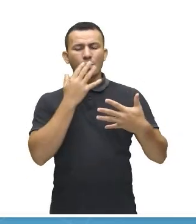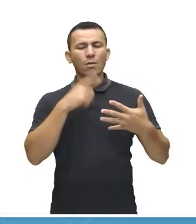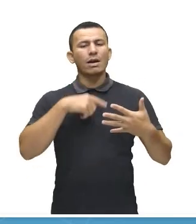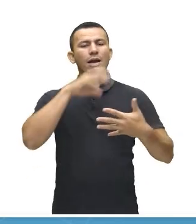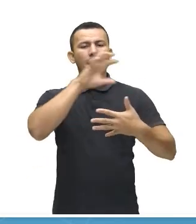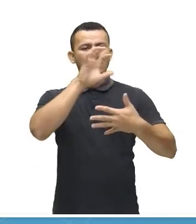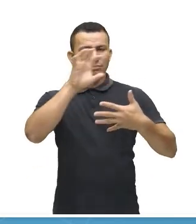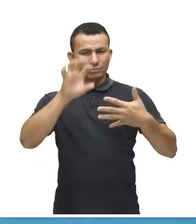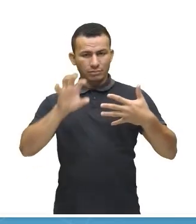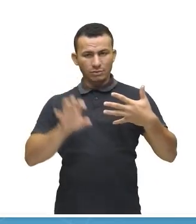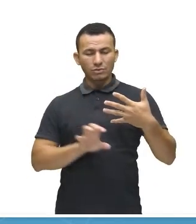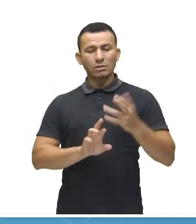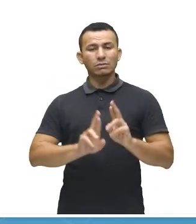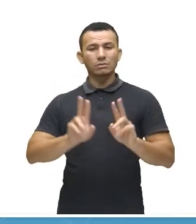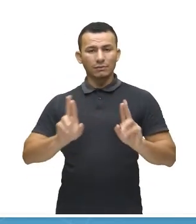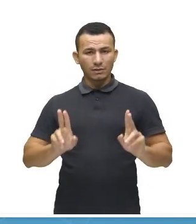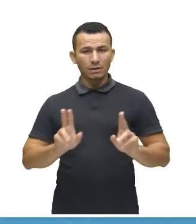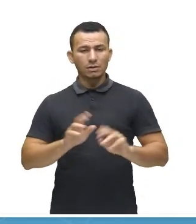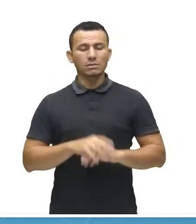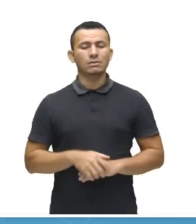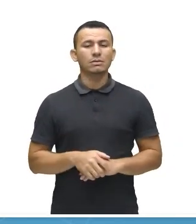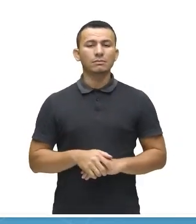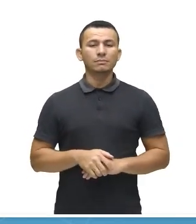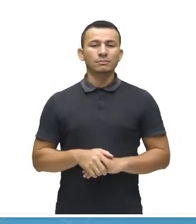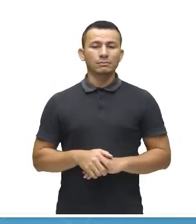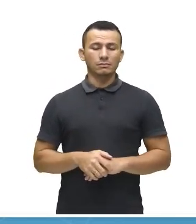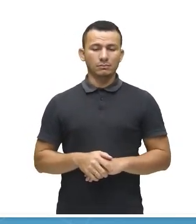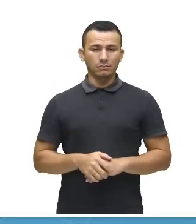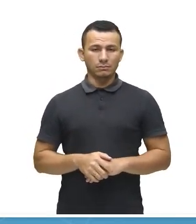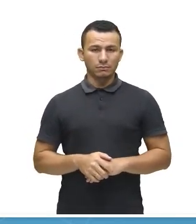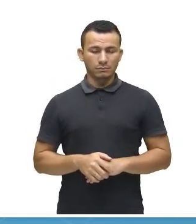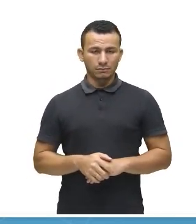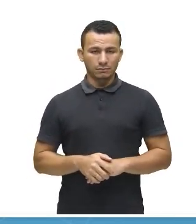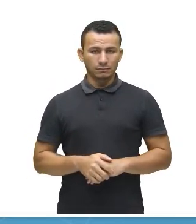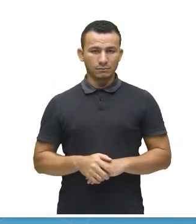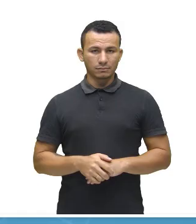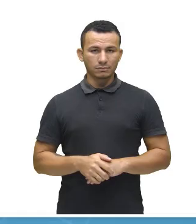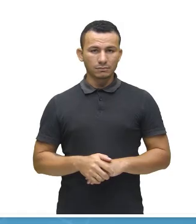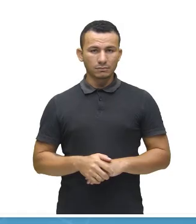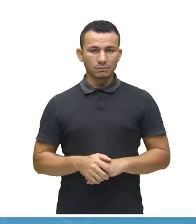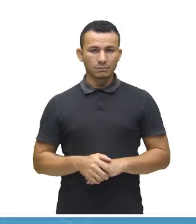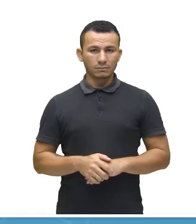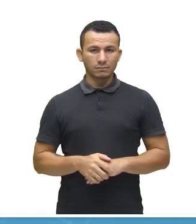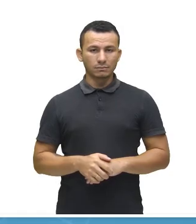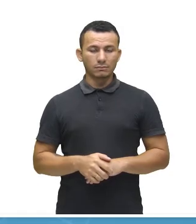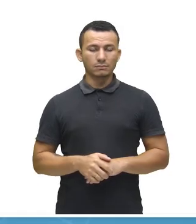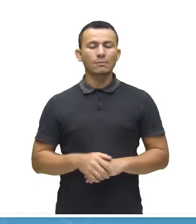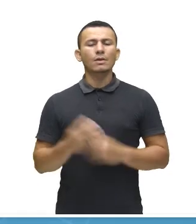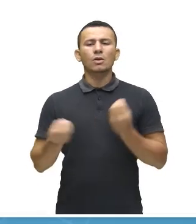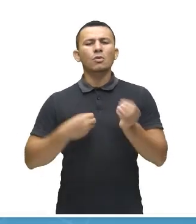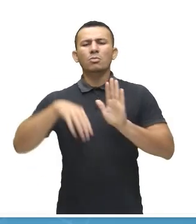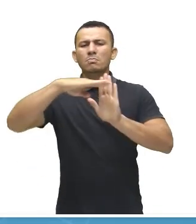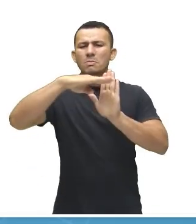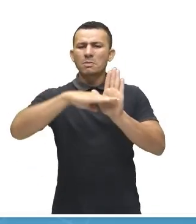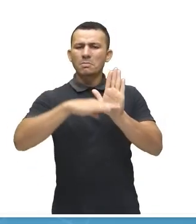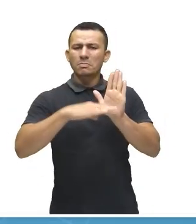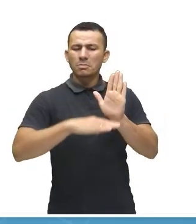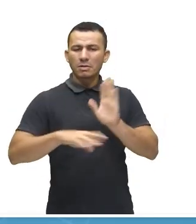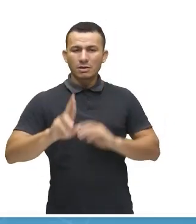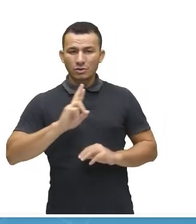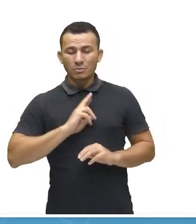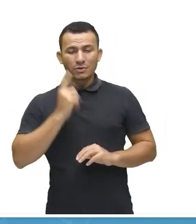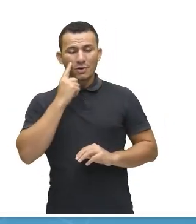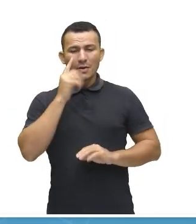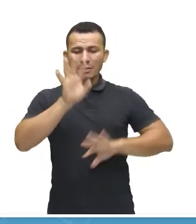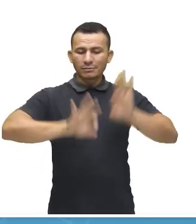E a gente pode colocar as respostas da seguinte forma.